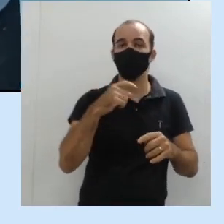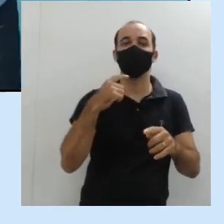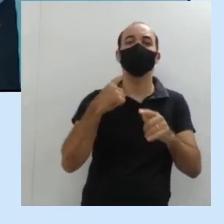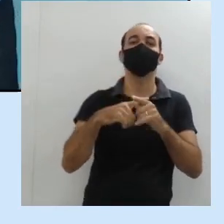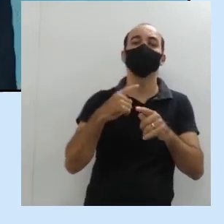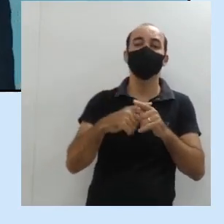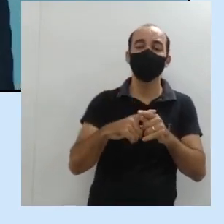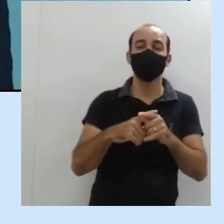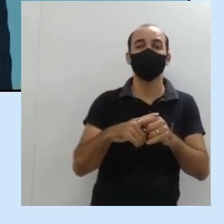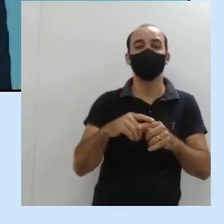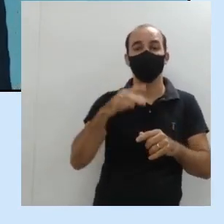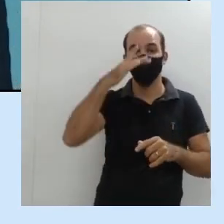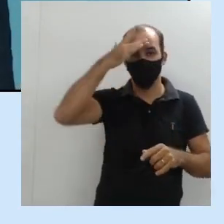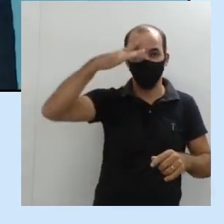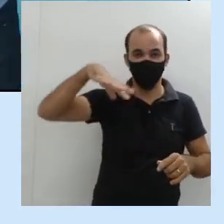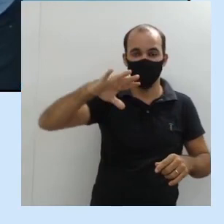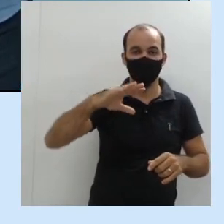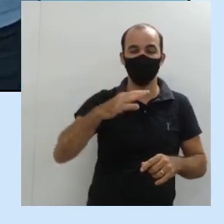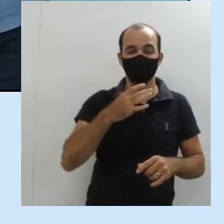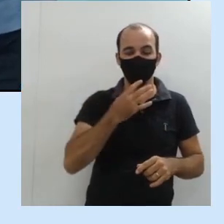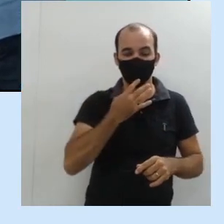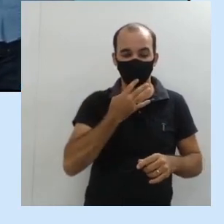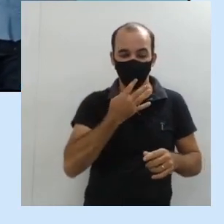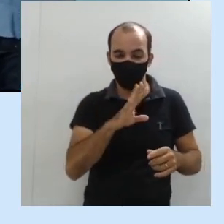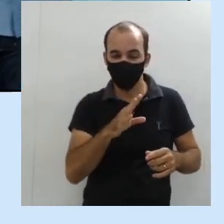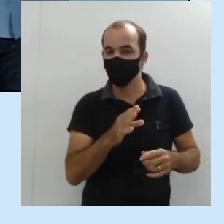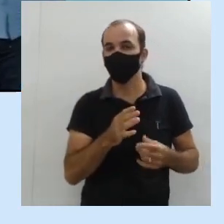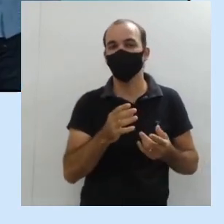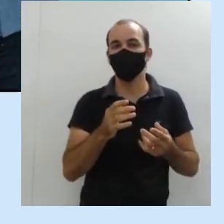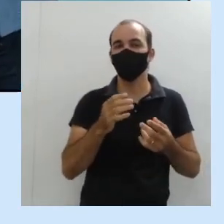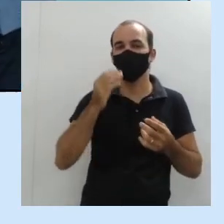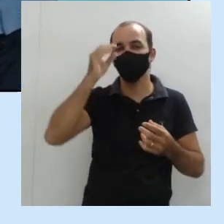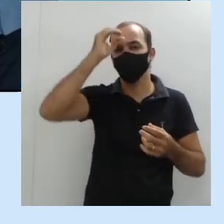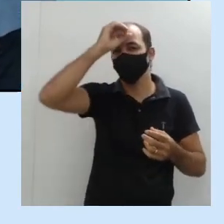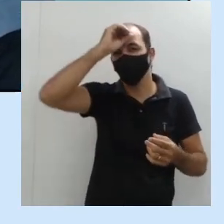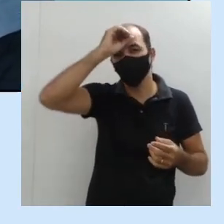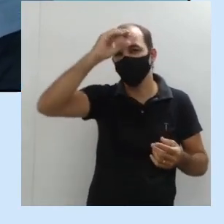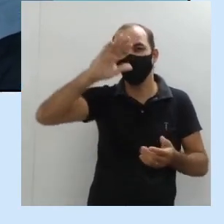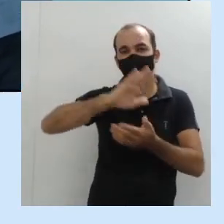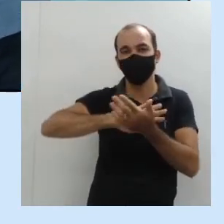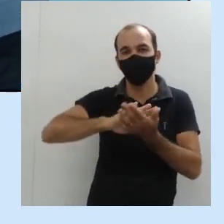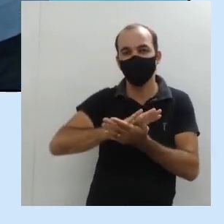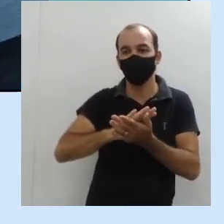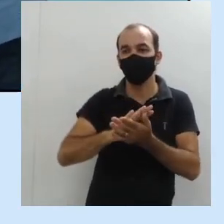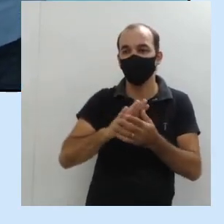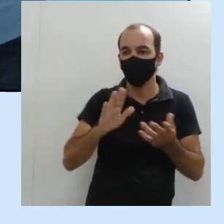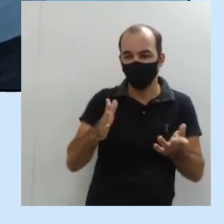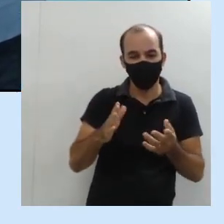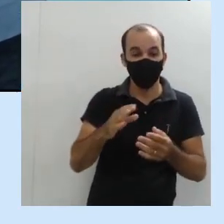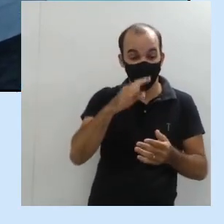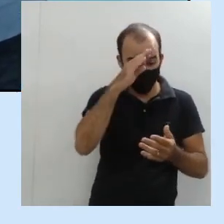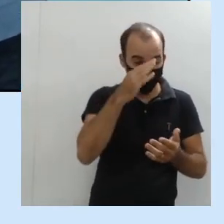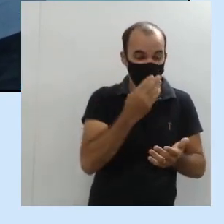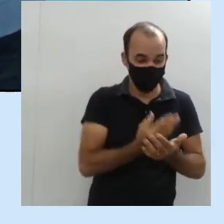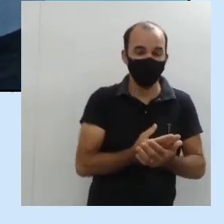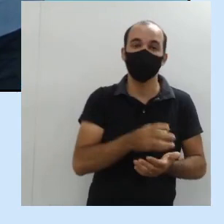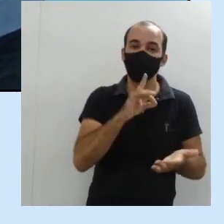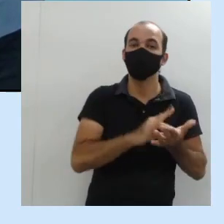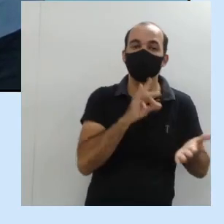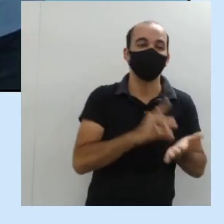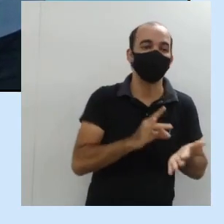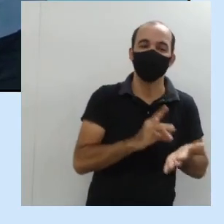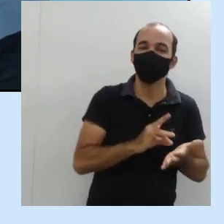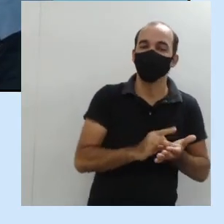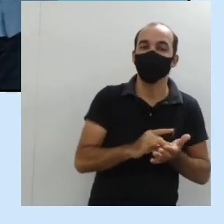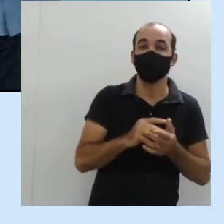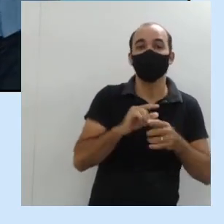não perguntar e a depender apenas dos seus pontos de vista, daquilo que ele acredita ser a verdade. Quando, na verdade,